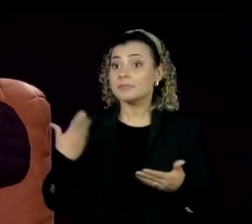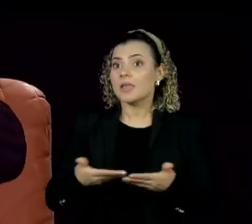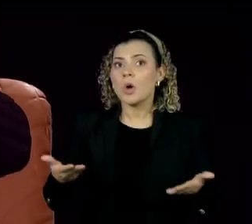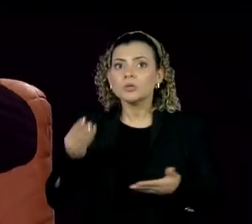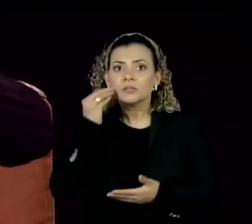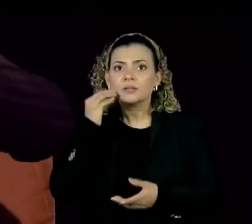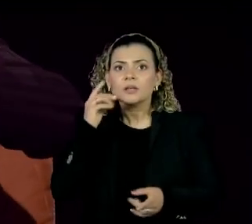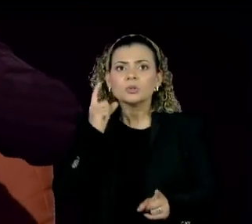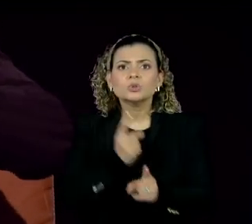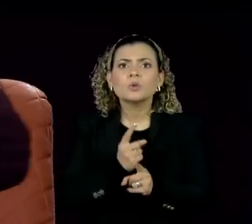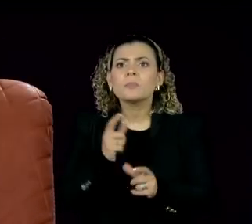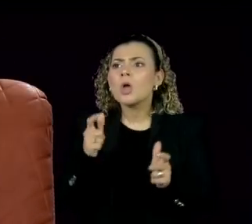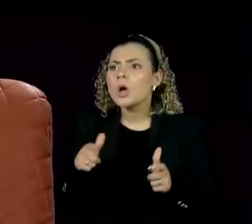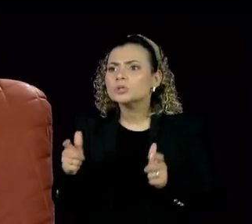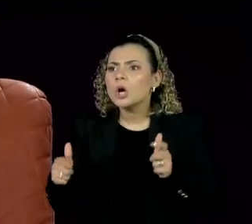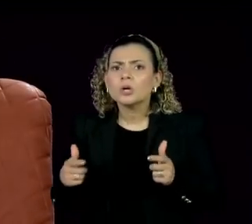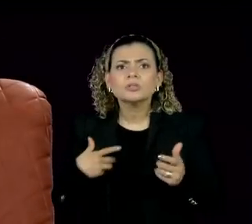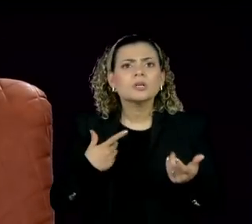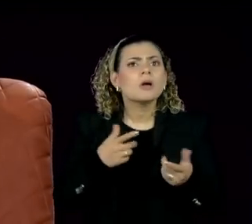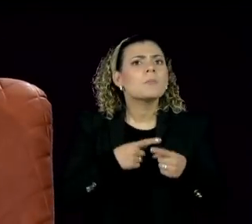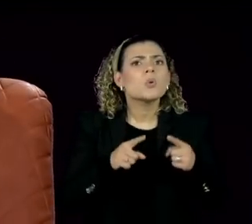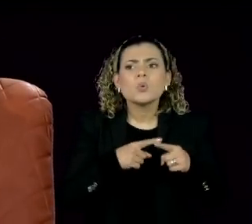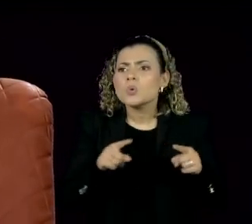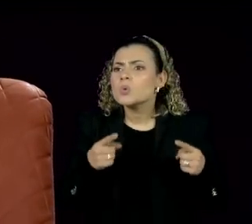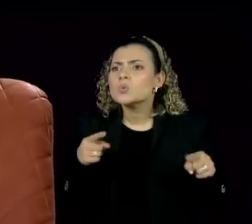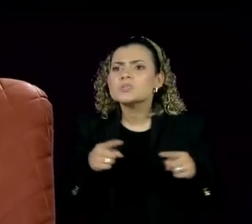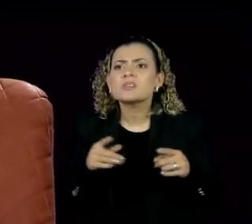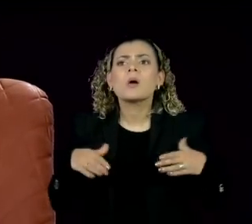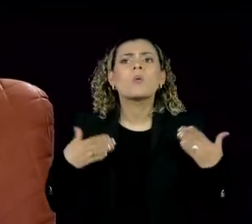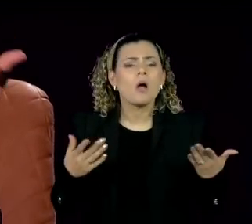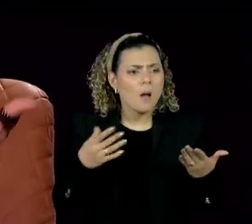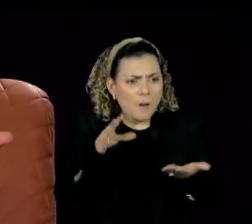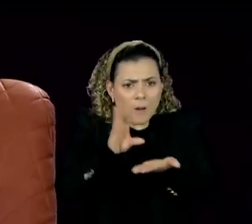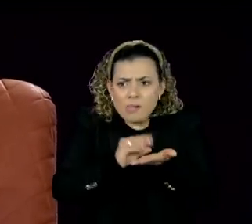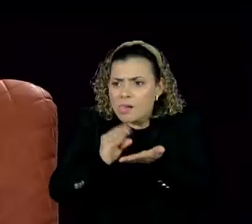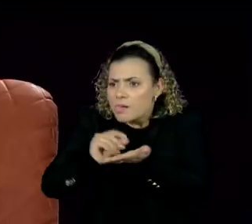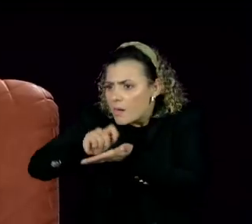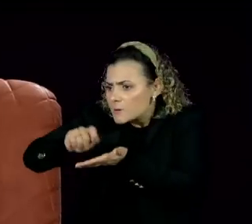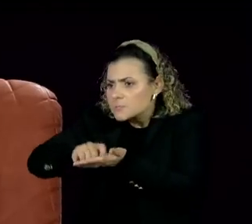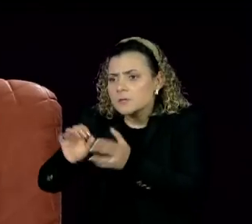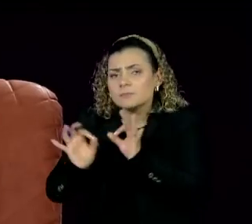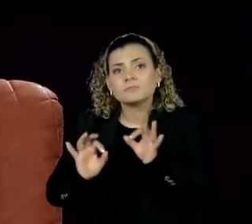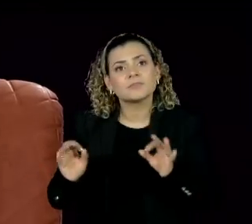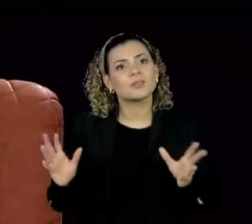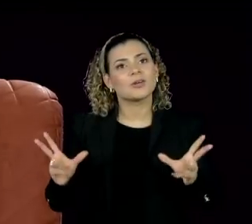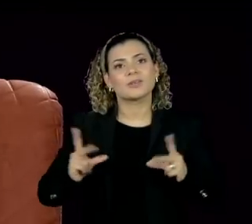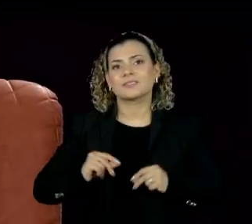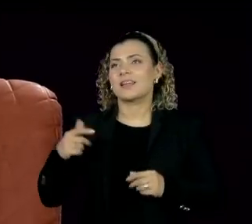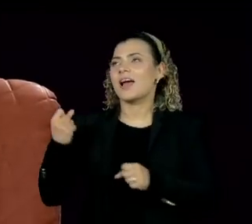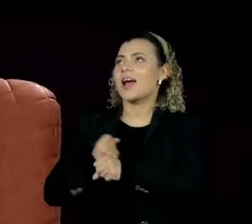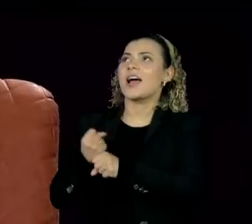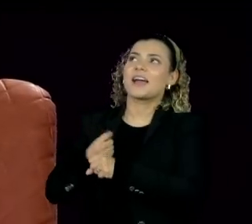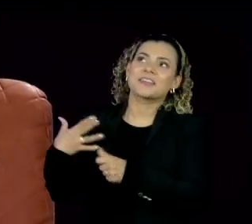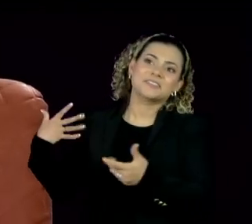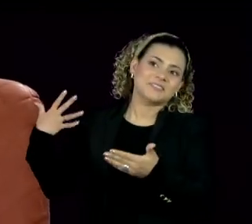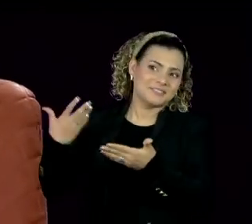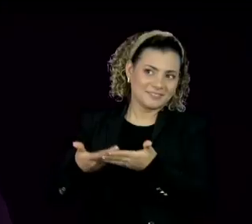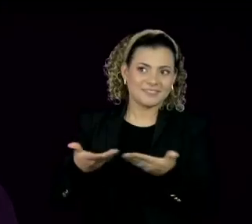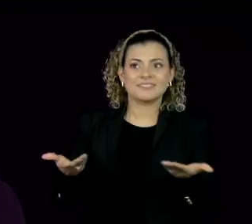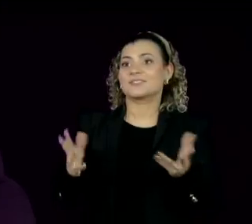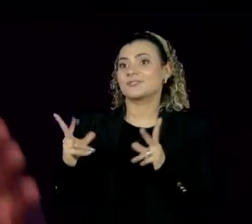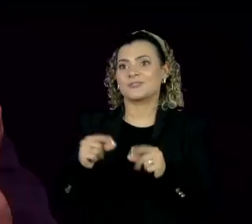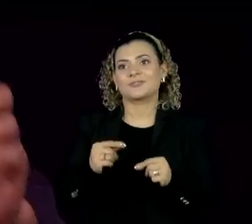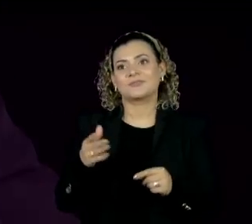tentando descobrir de qual música que eu sampleei, cada coisa, que já virou um clássico, né, o Solar Radical, depois de tantos anos.